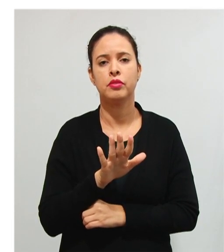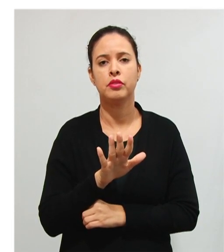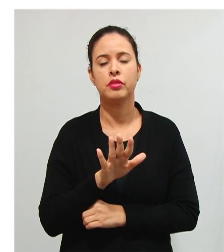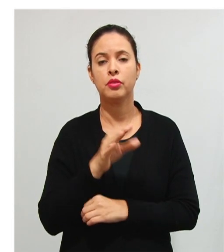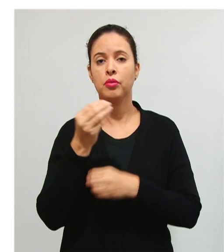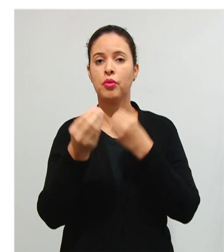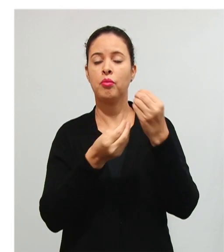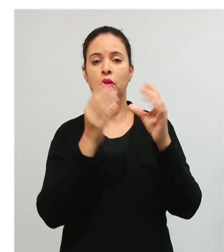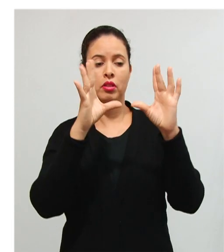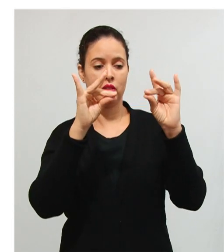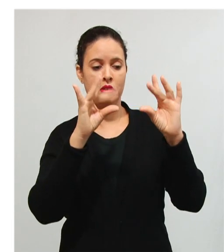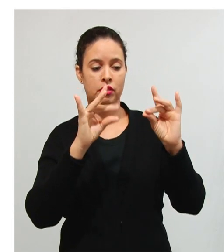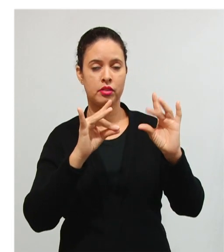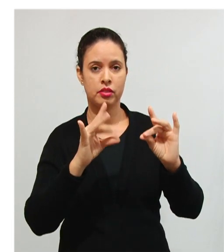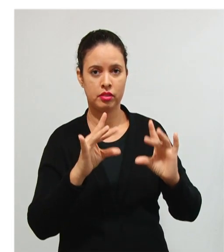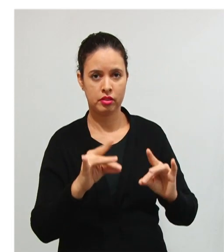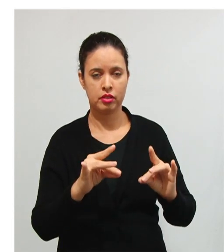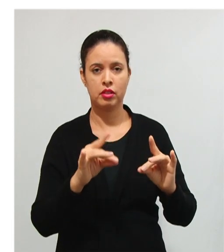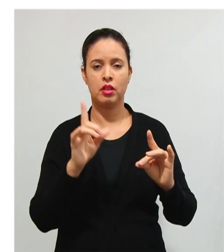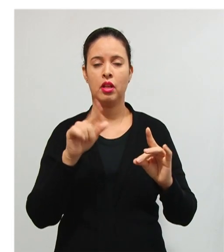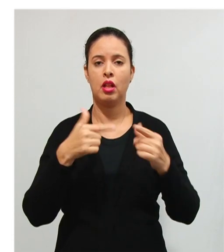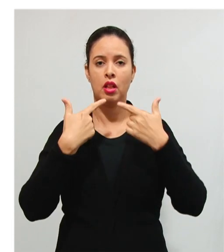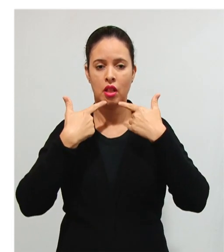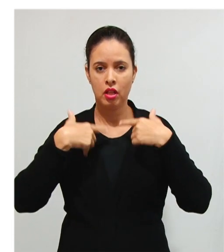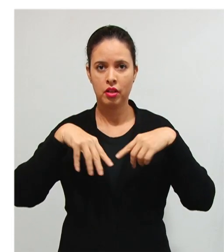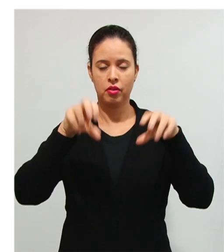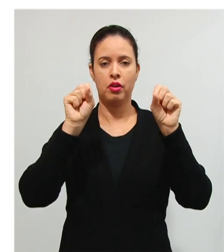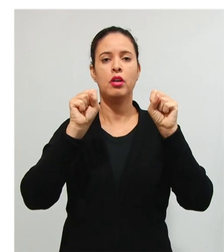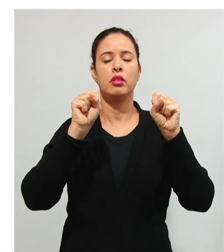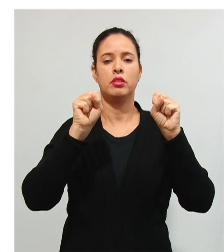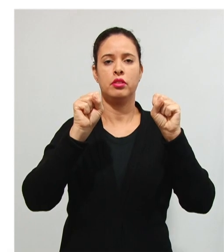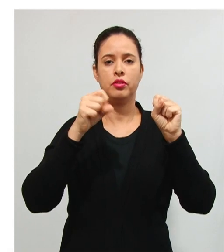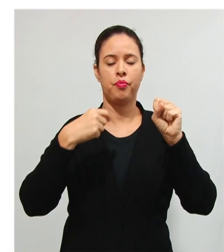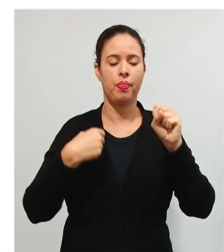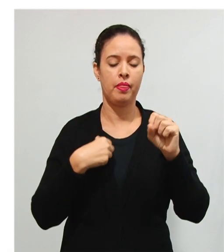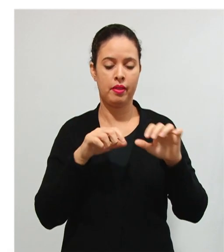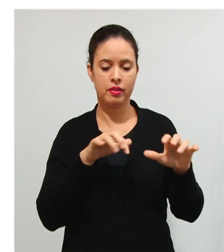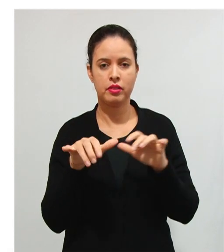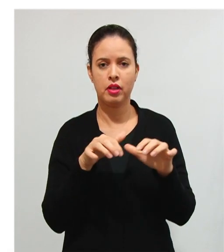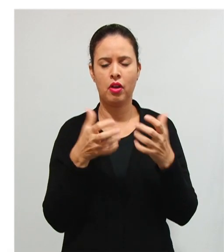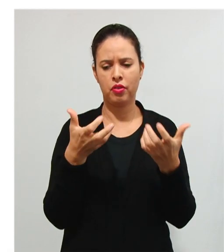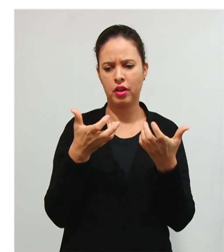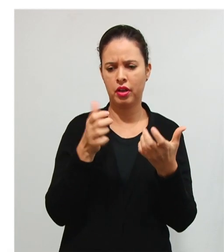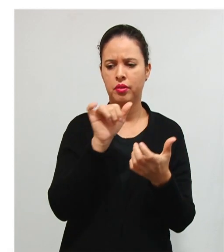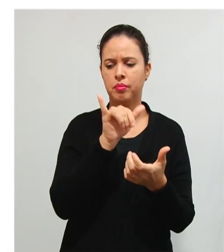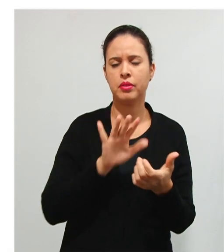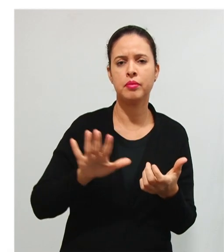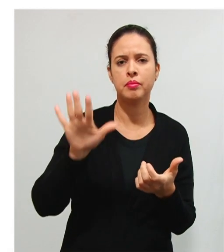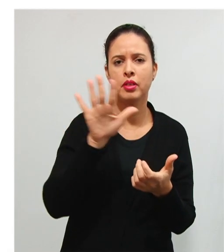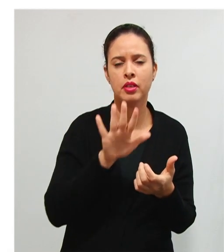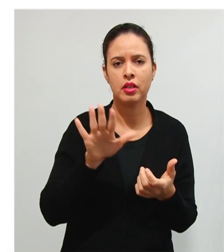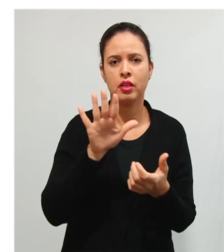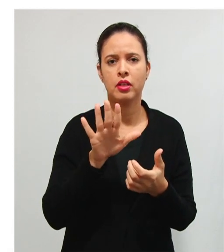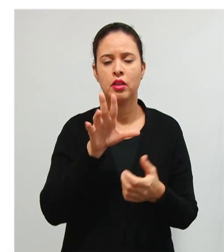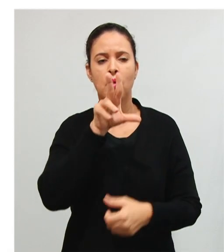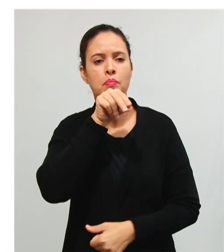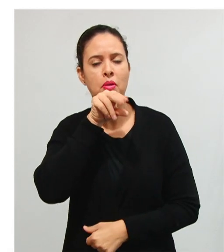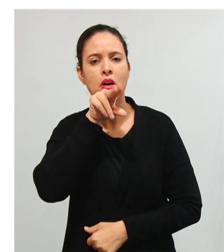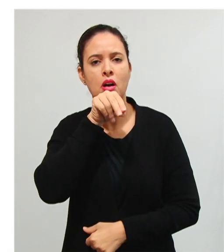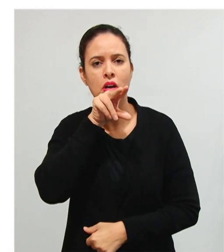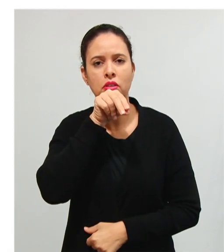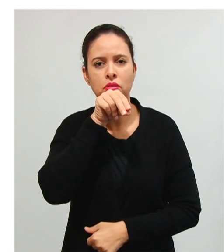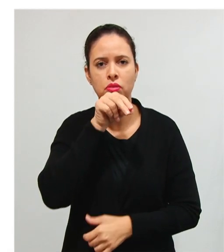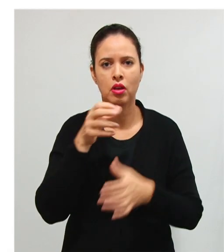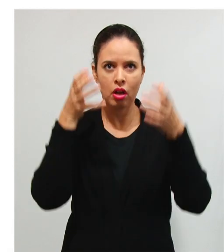de uma descrição em linguagem natural. Então eu digito, eu quero uma imagem de um pato com a cabeça de